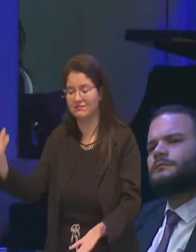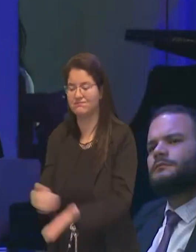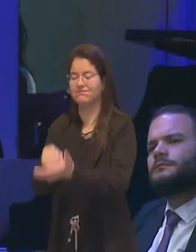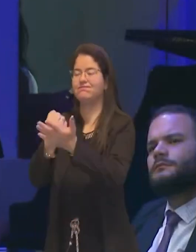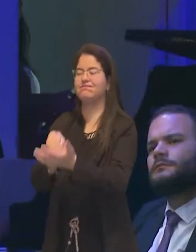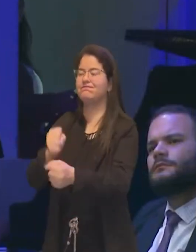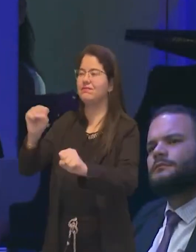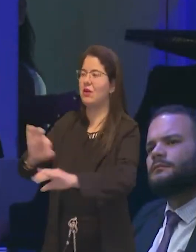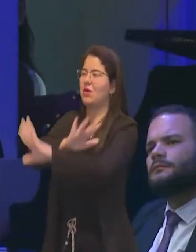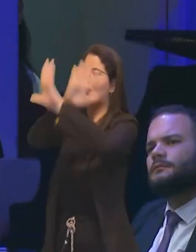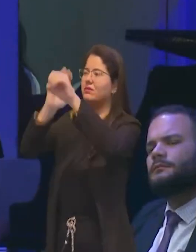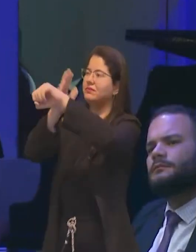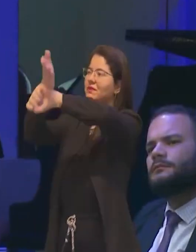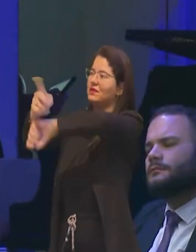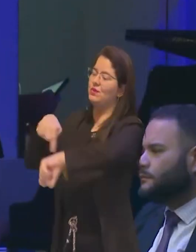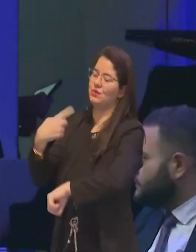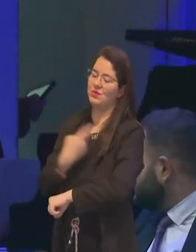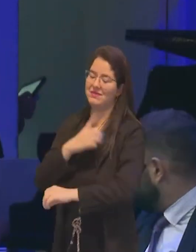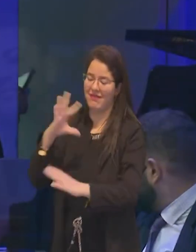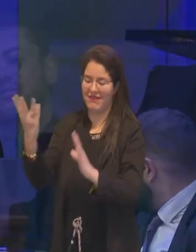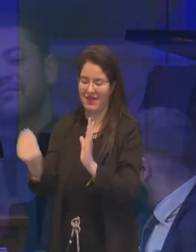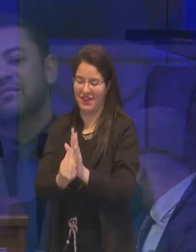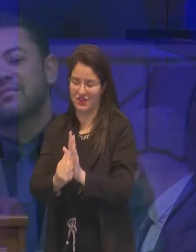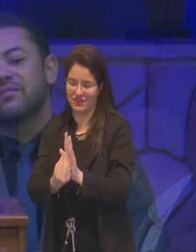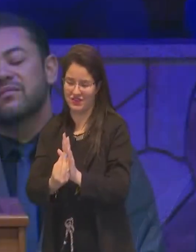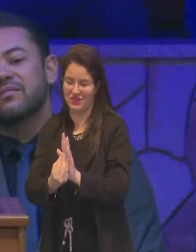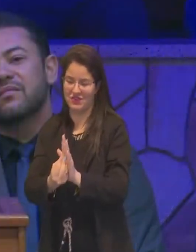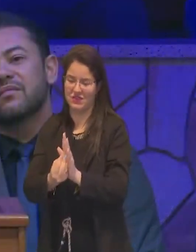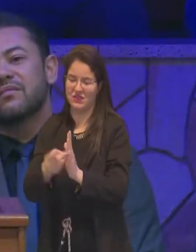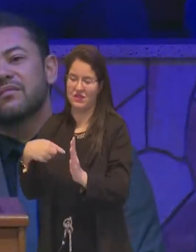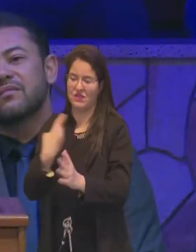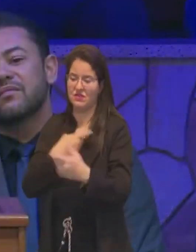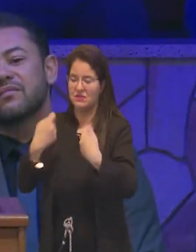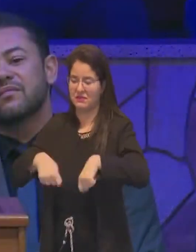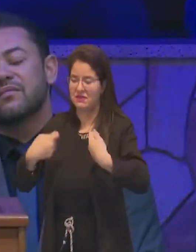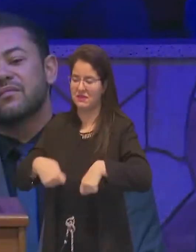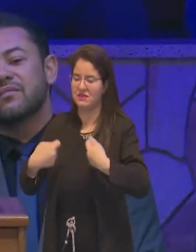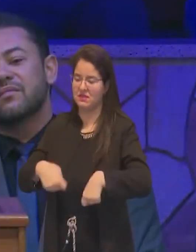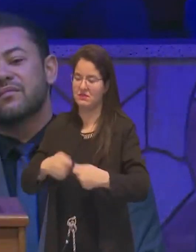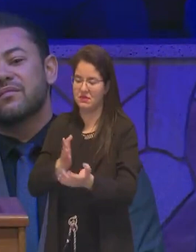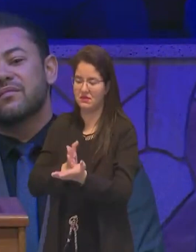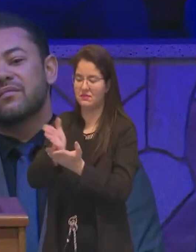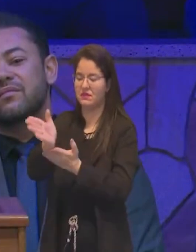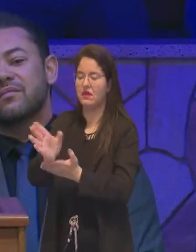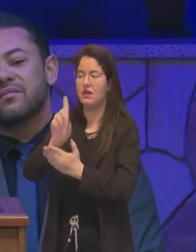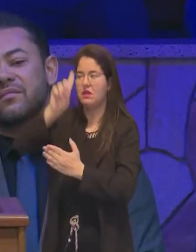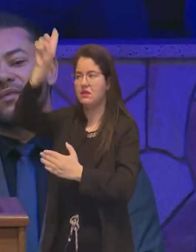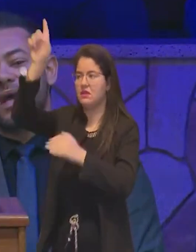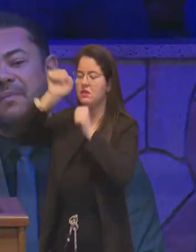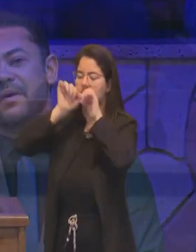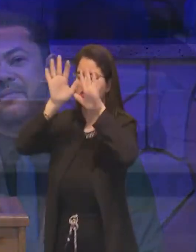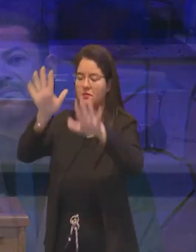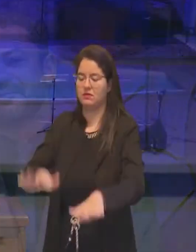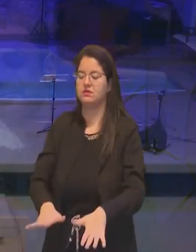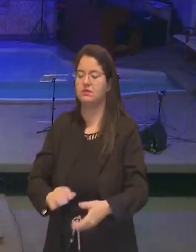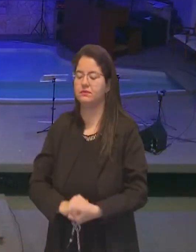Nós, a igreja que nós devemos ser. Que Ele assim nos abençoe.